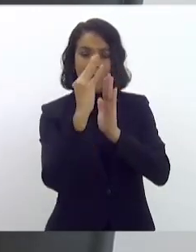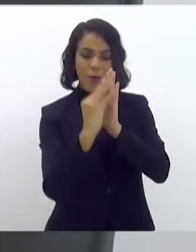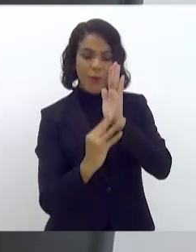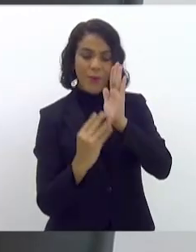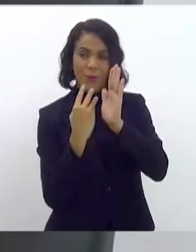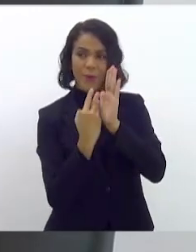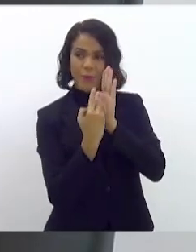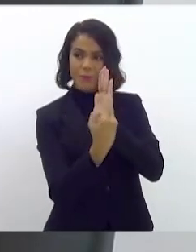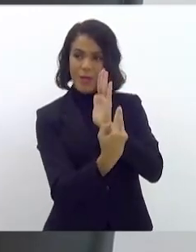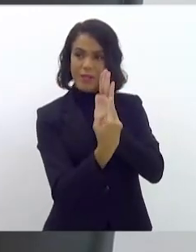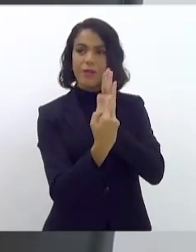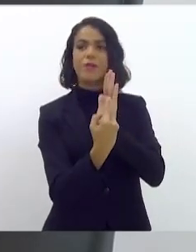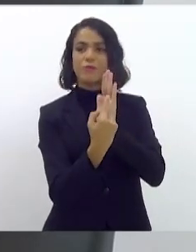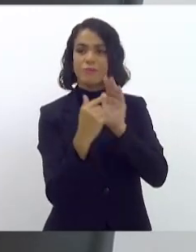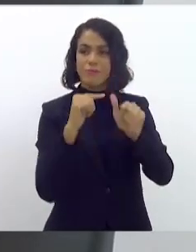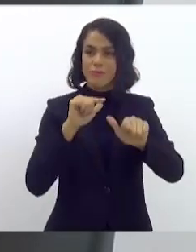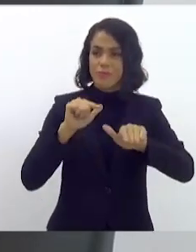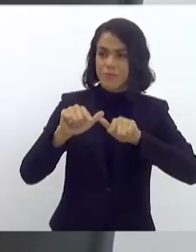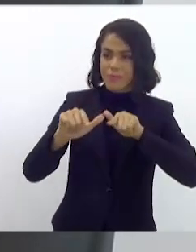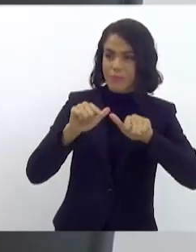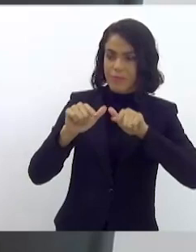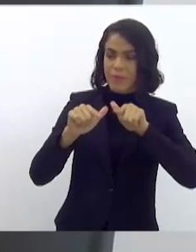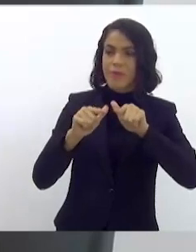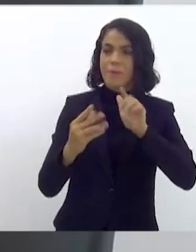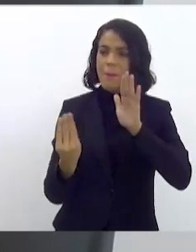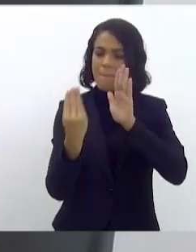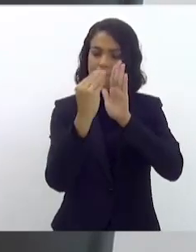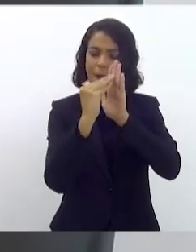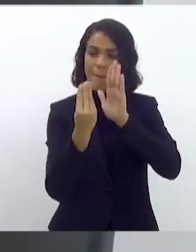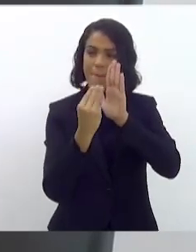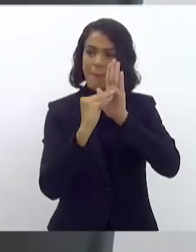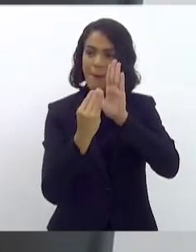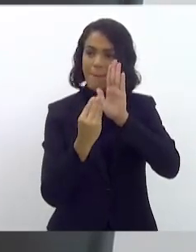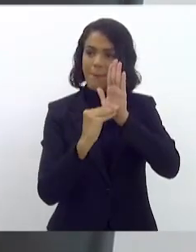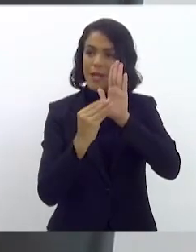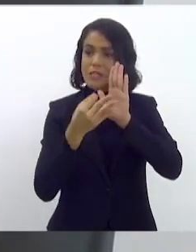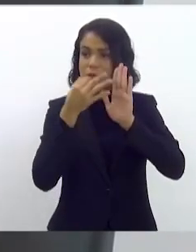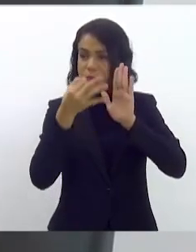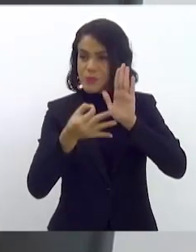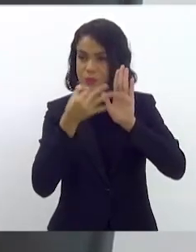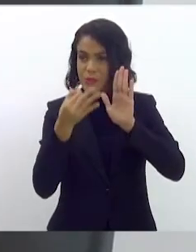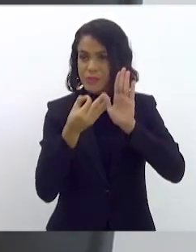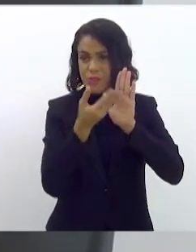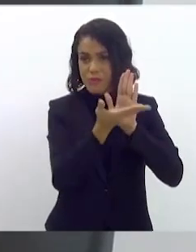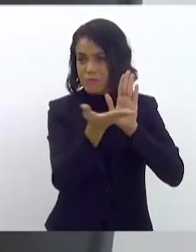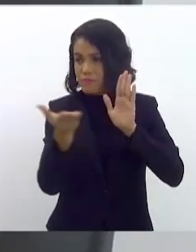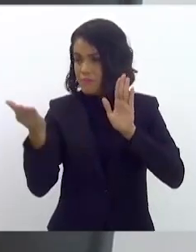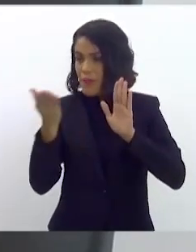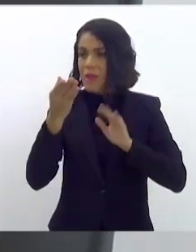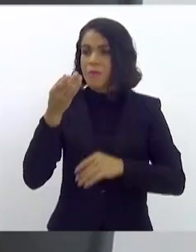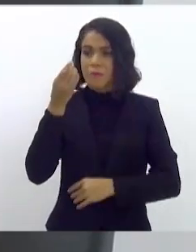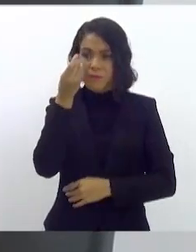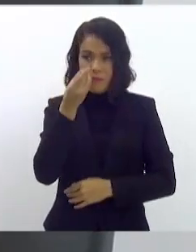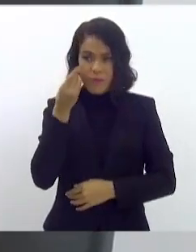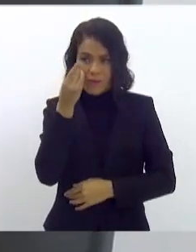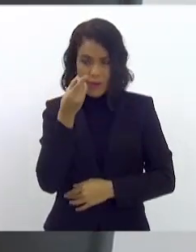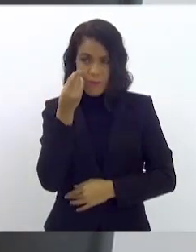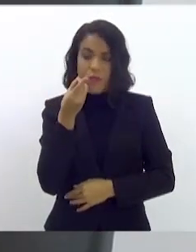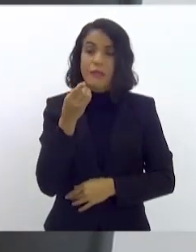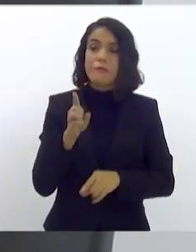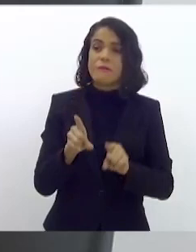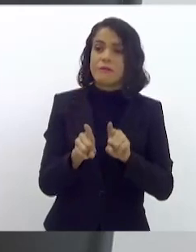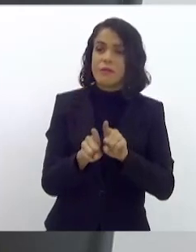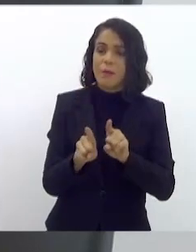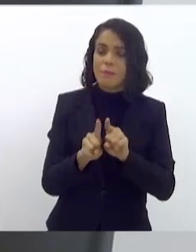trabalho, inserindo no plano de trabalho as sugestões feitas, né, pelos senhores deputados, né,